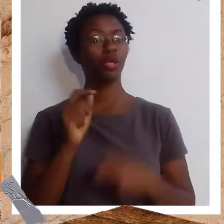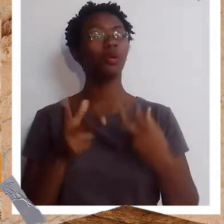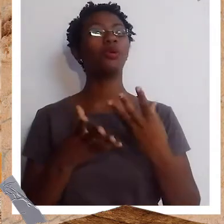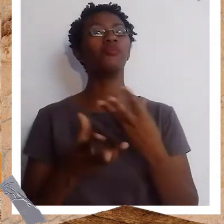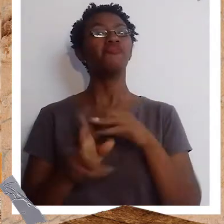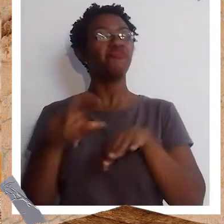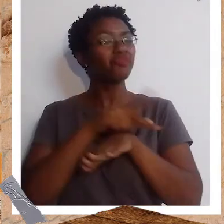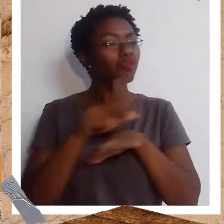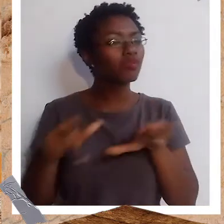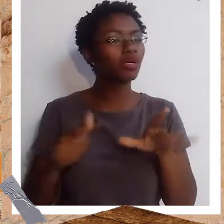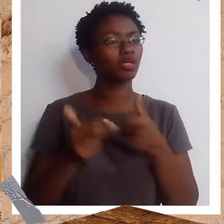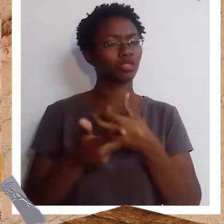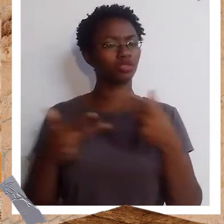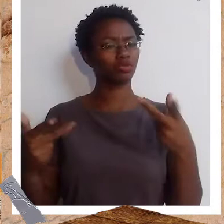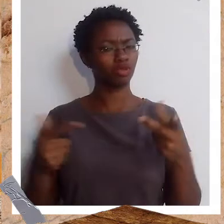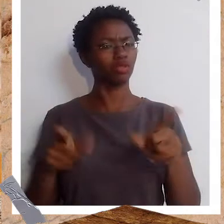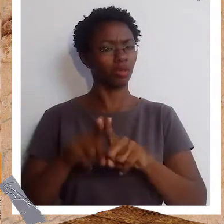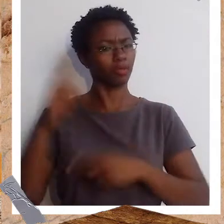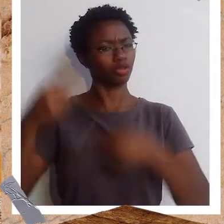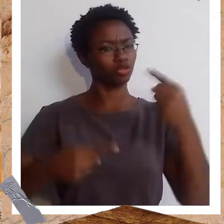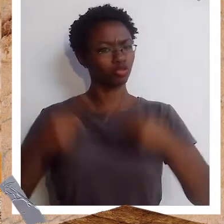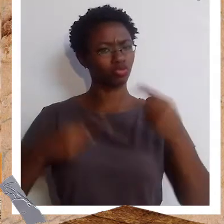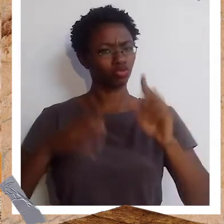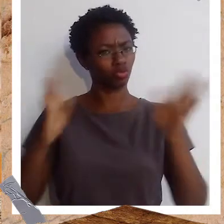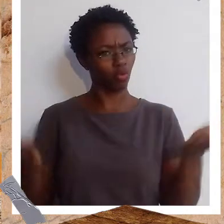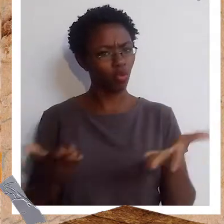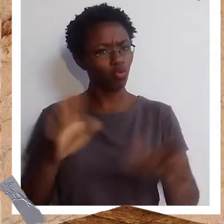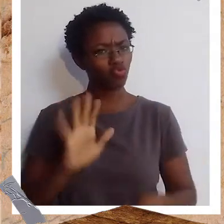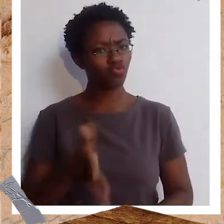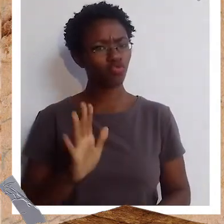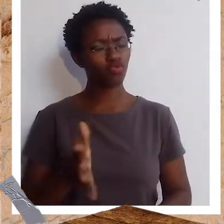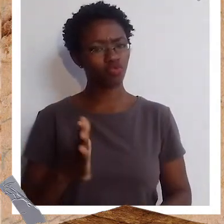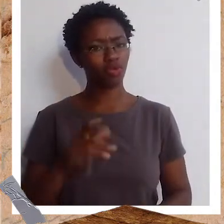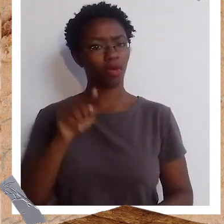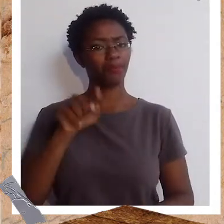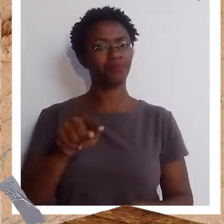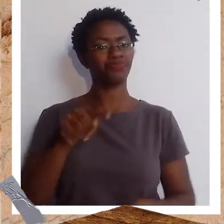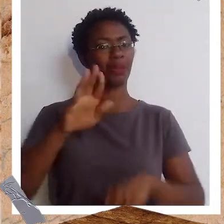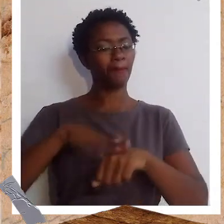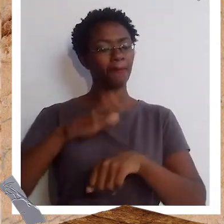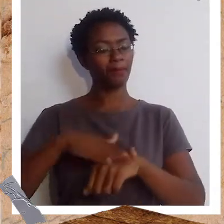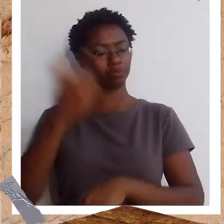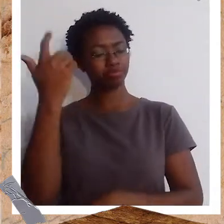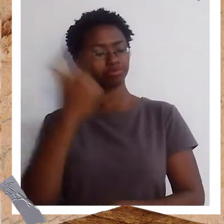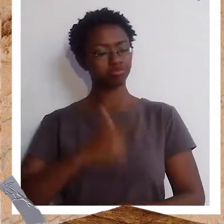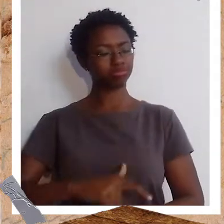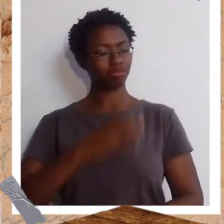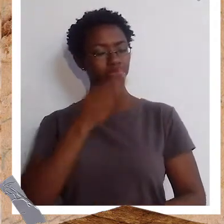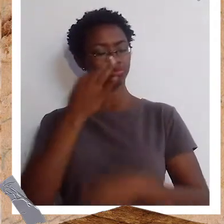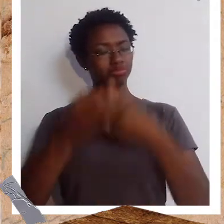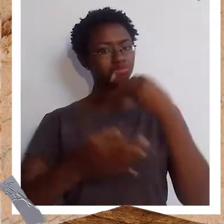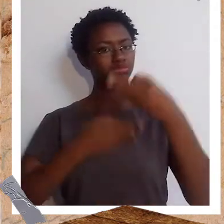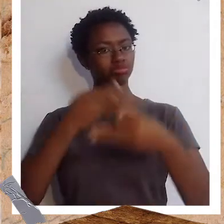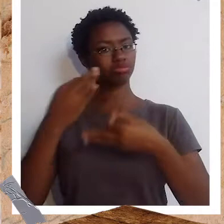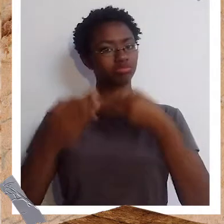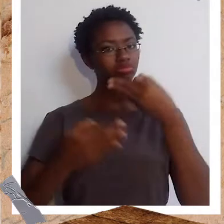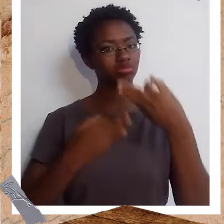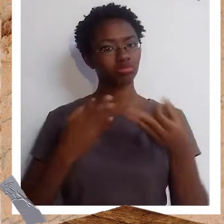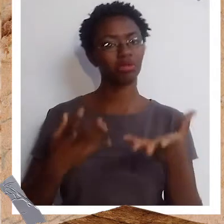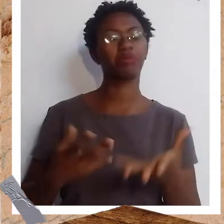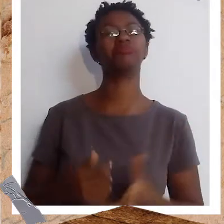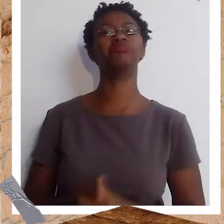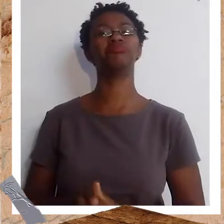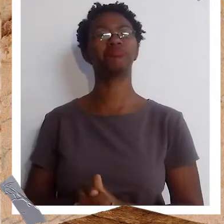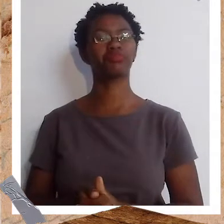que também foi discutida aqui, né? Essa autoficção, esse comentário, esse certo ardil